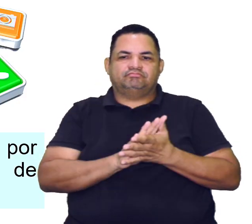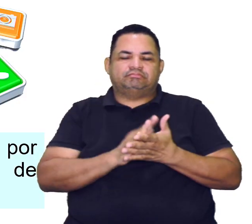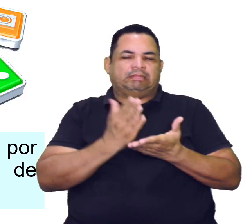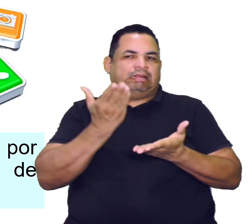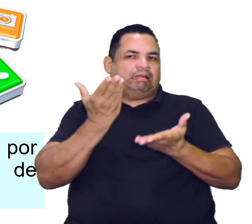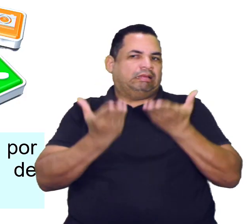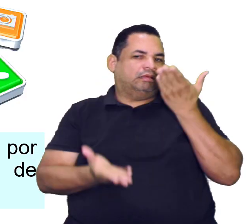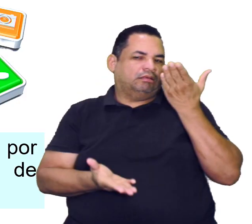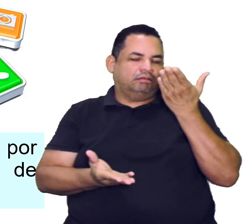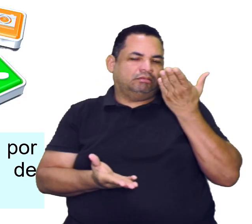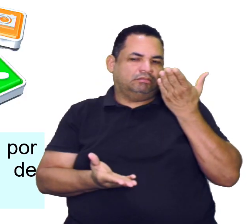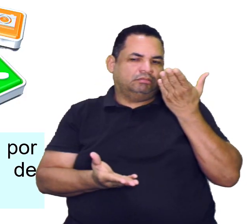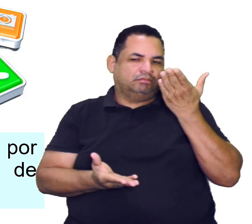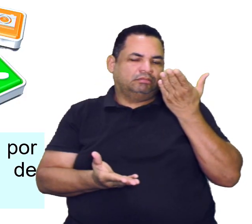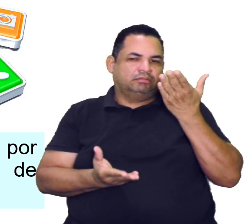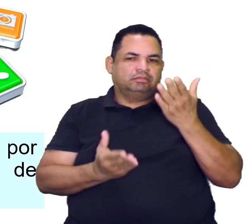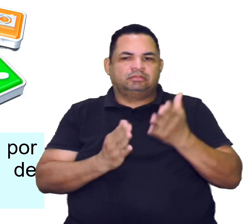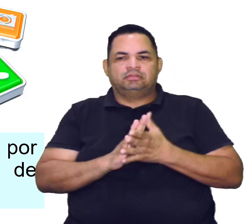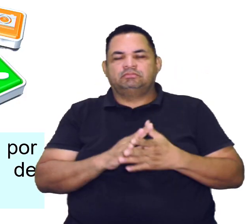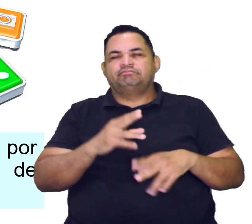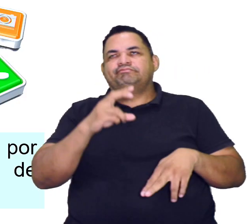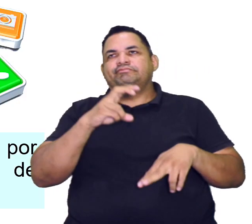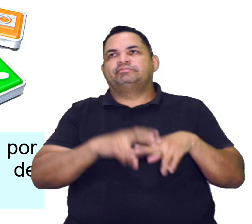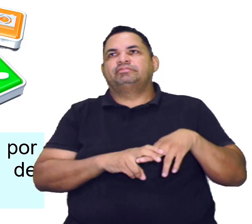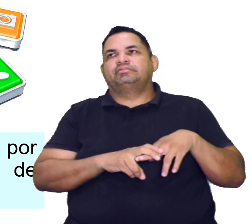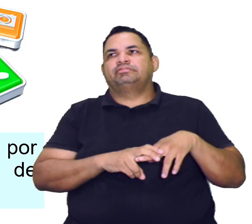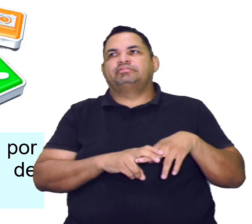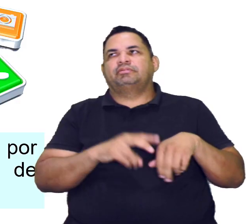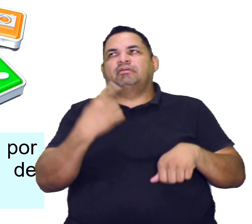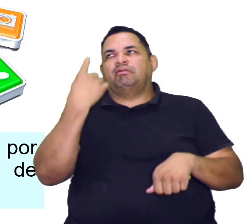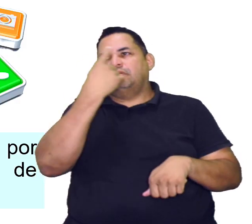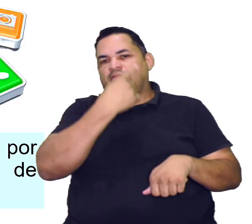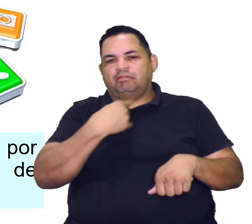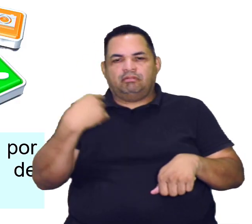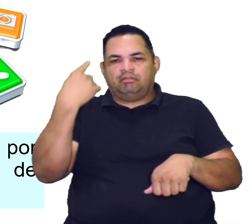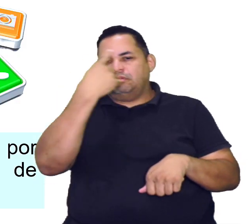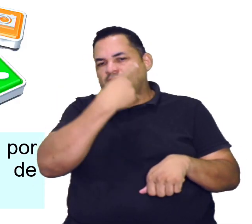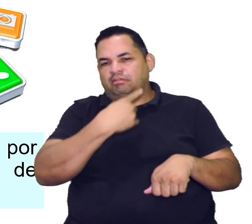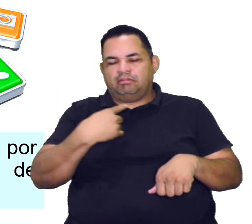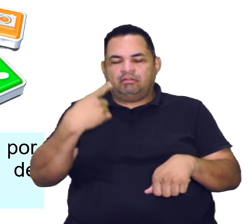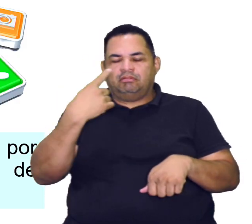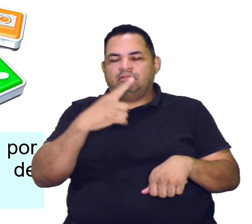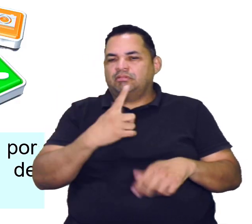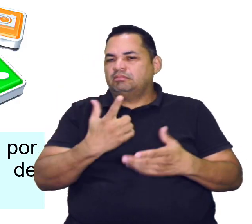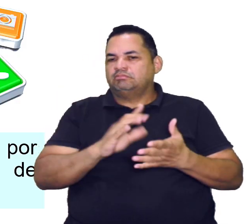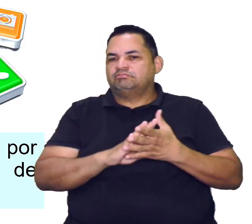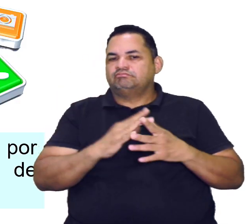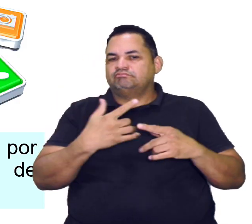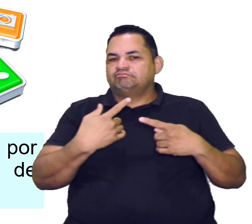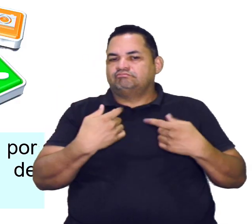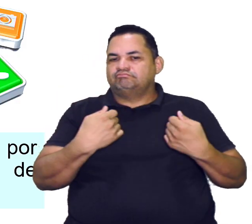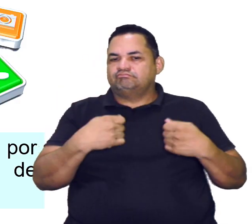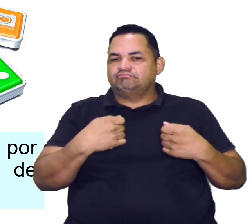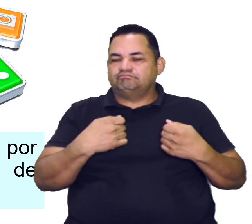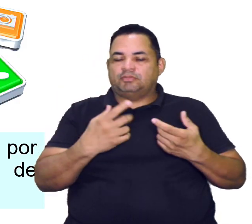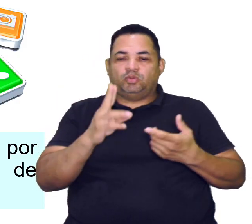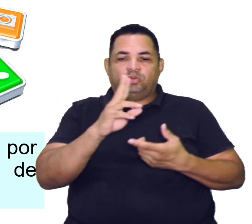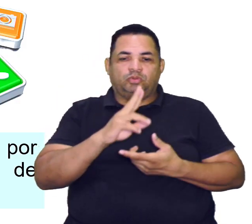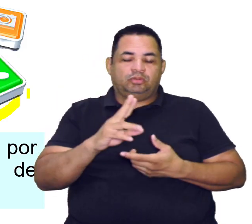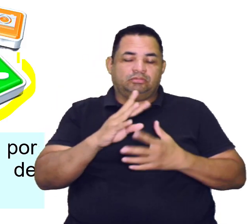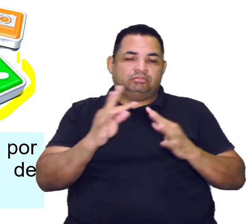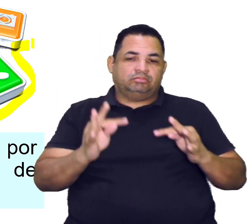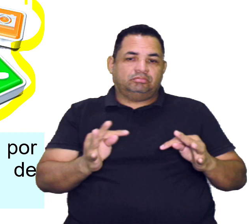maneira desequilibrada, né, muito tempo sentado. Então, eu posso me utilizar de todas essas